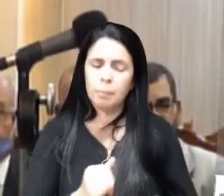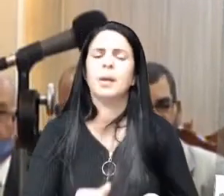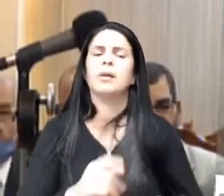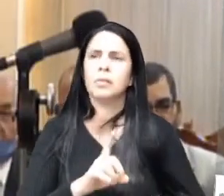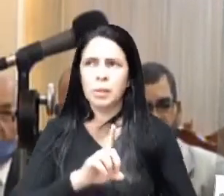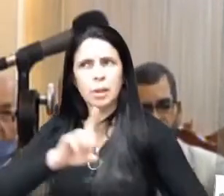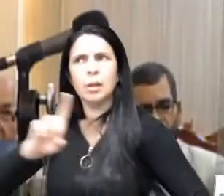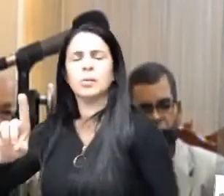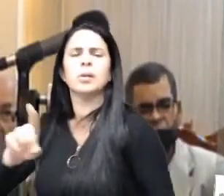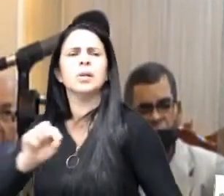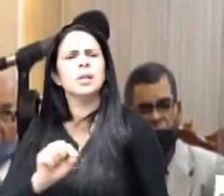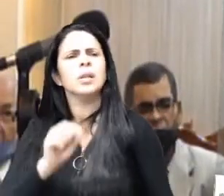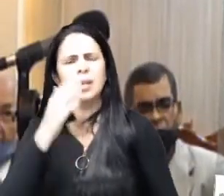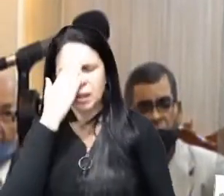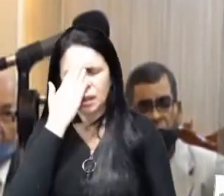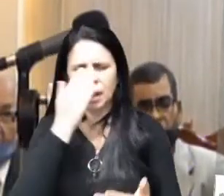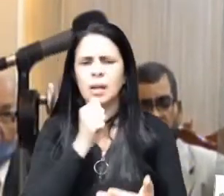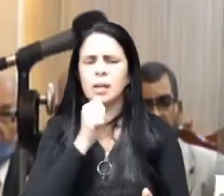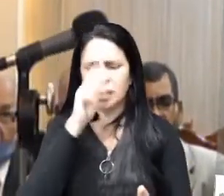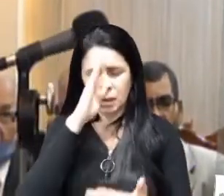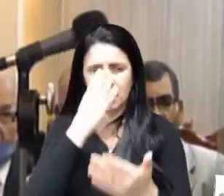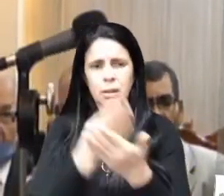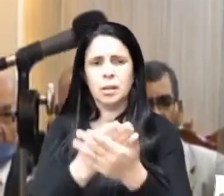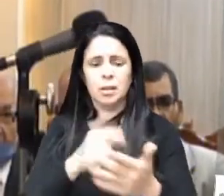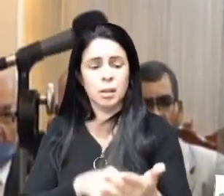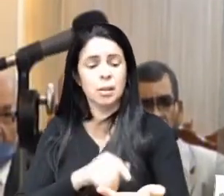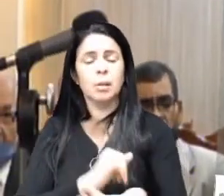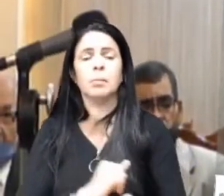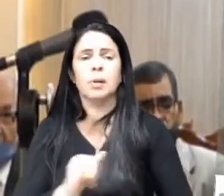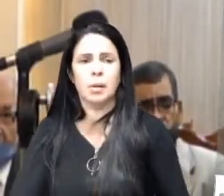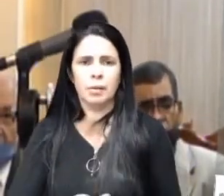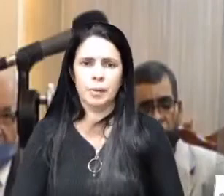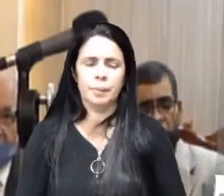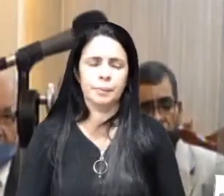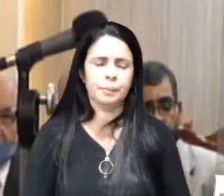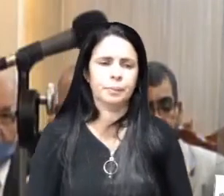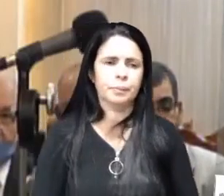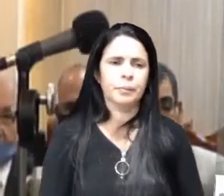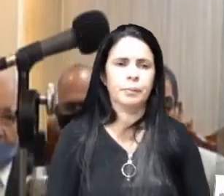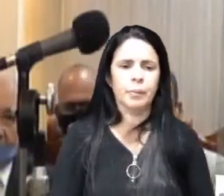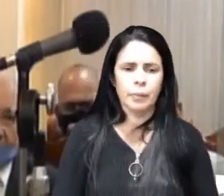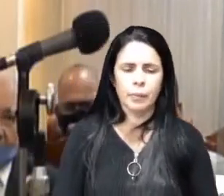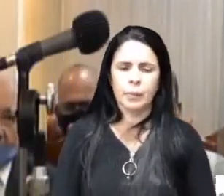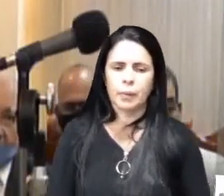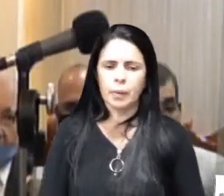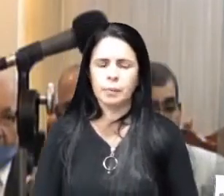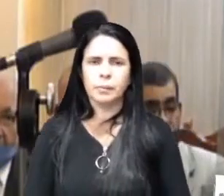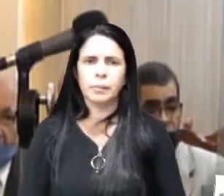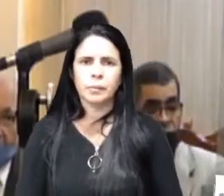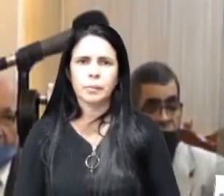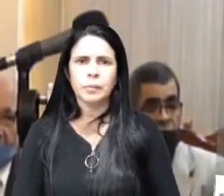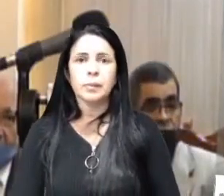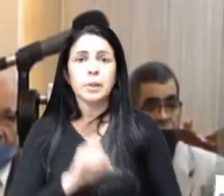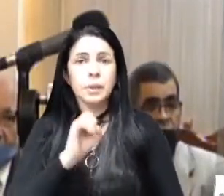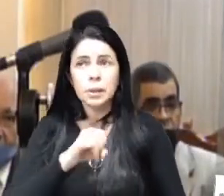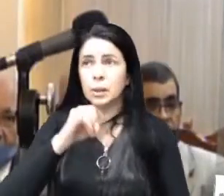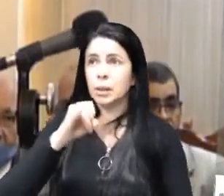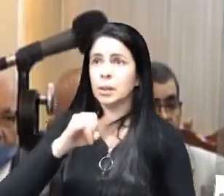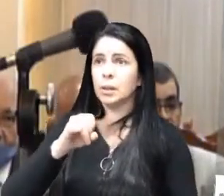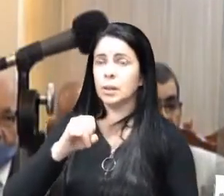recebe esta palavra como palavra inspirada pelo Espírito Santo do Senhor? Se aquele servo